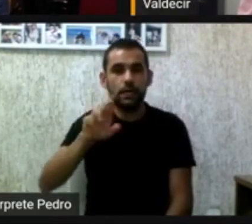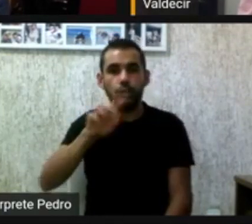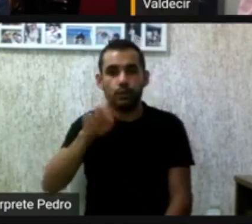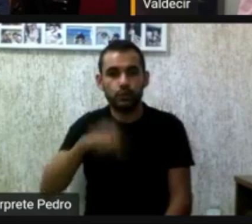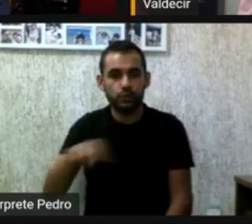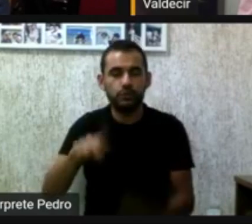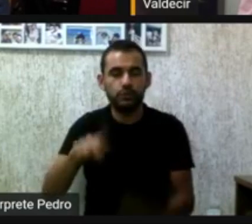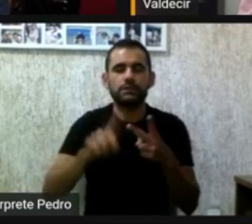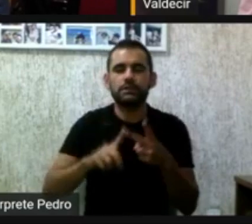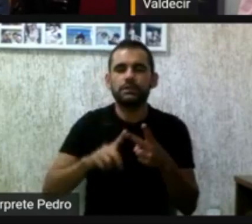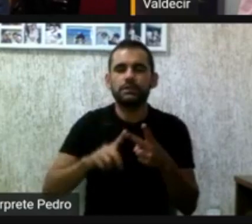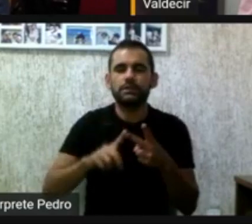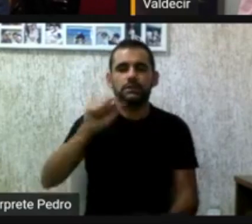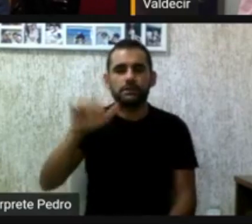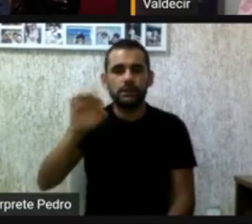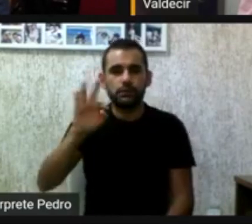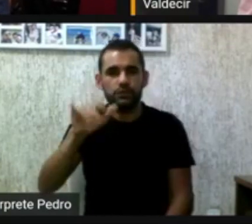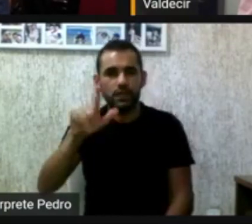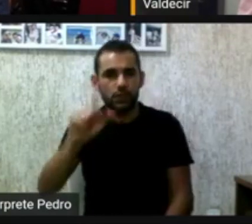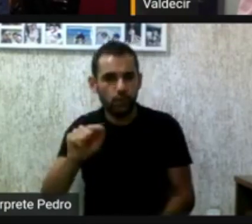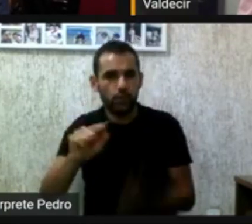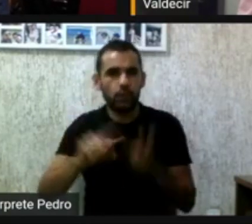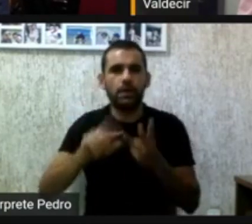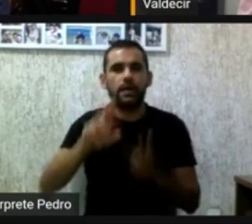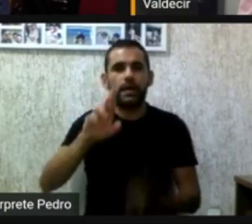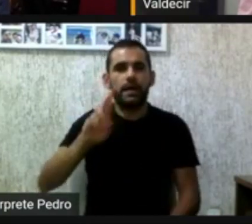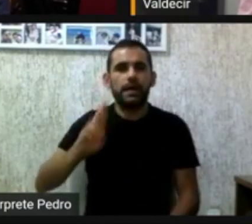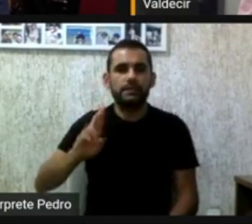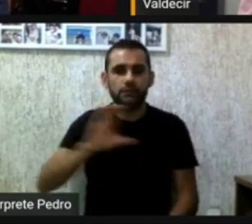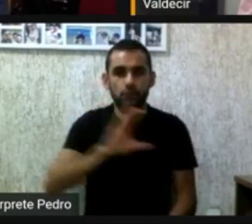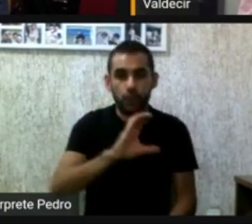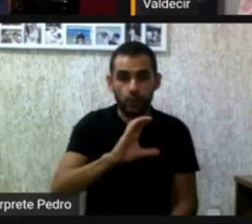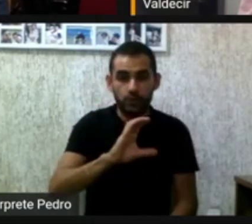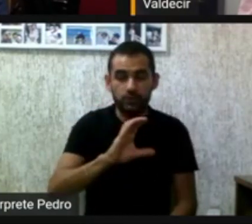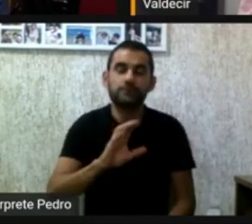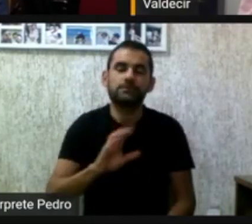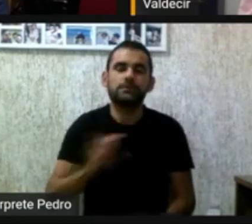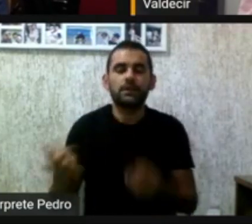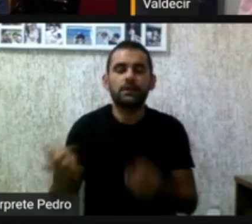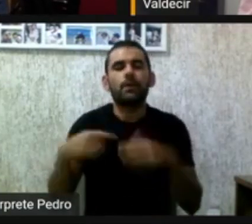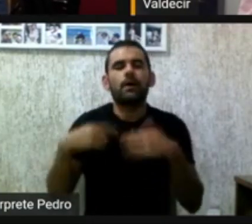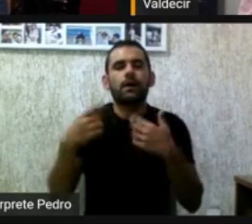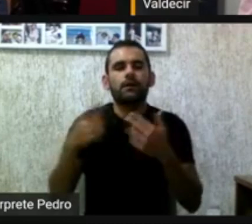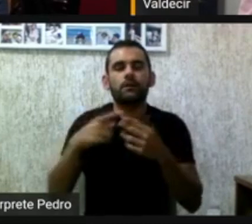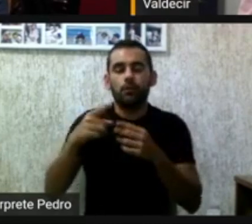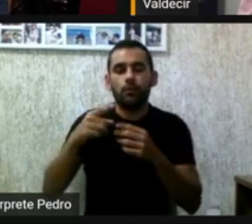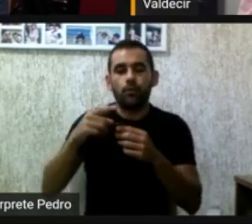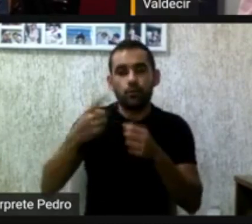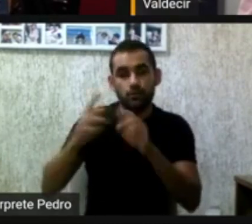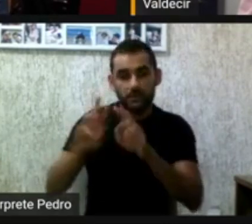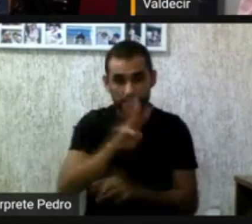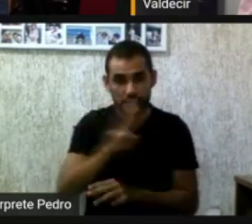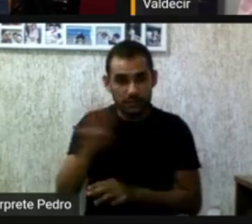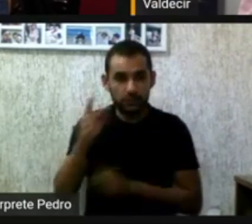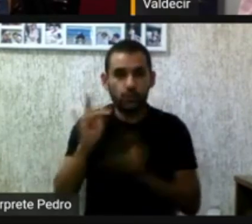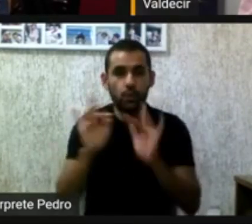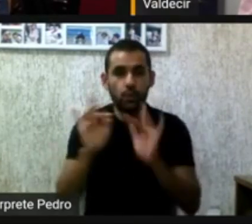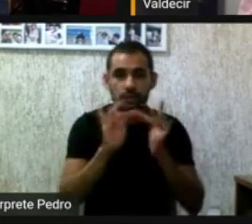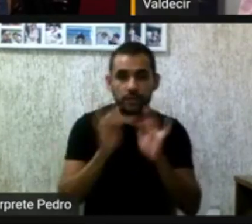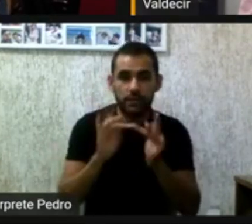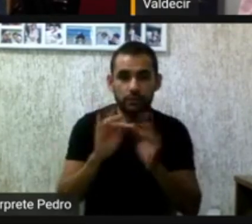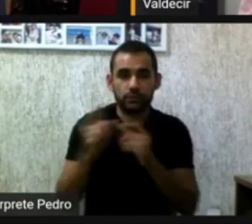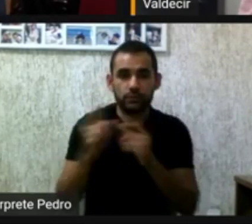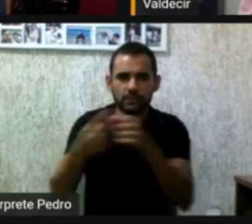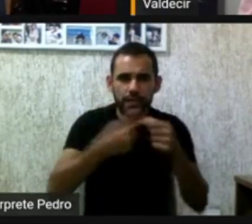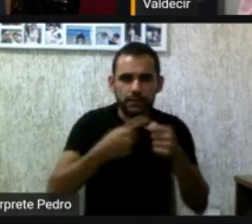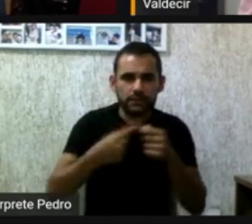Minas e Resende Costa. O portal Mais Vertentes entrou em contato com todos os candidatos, incluindo aí de outras cidades aqui da região,